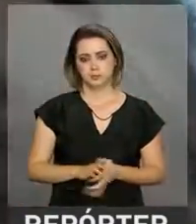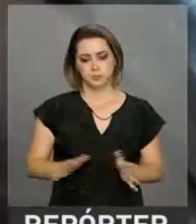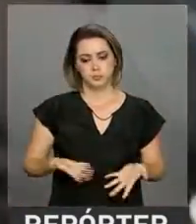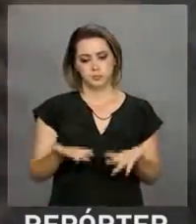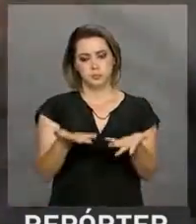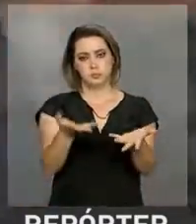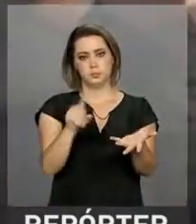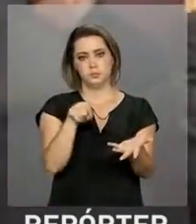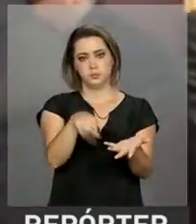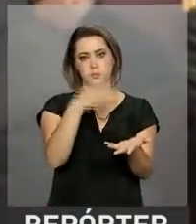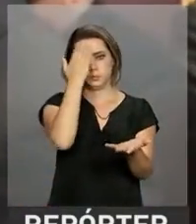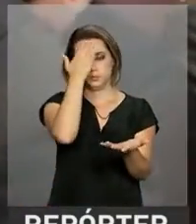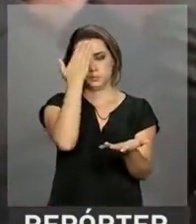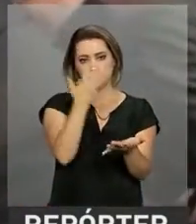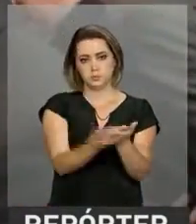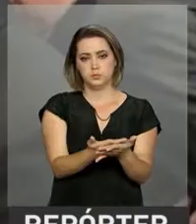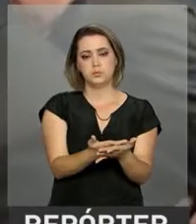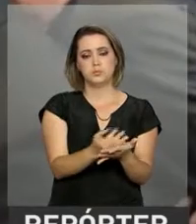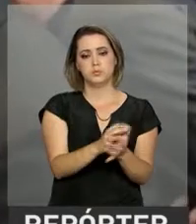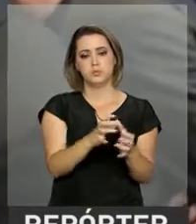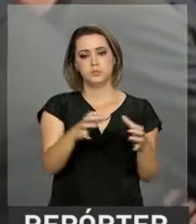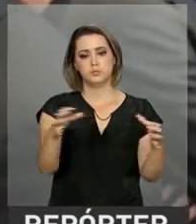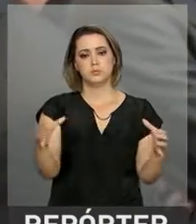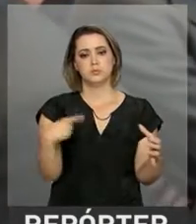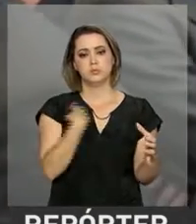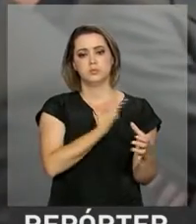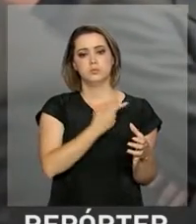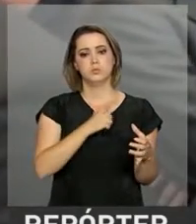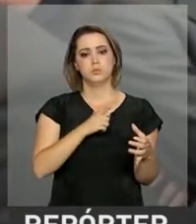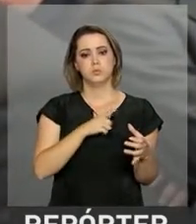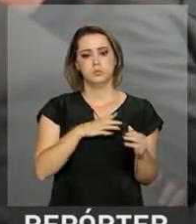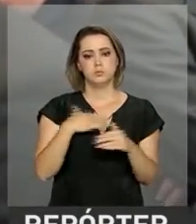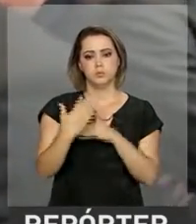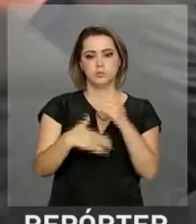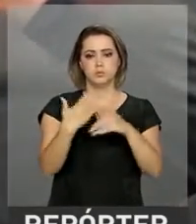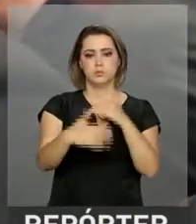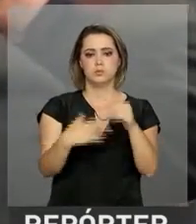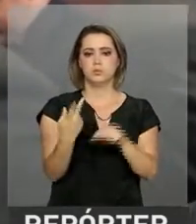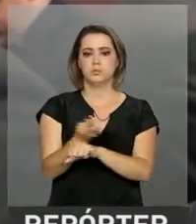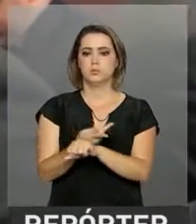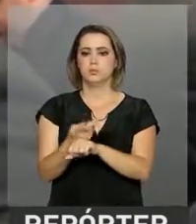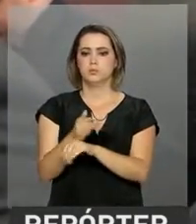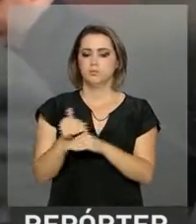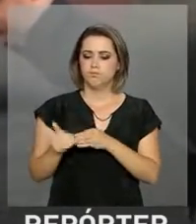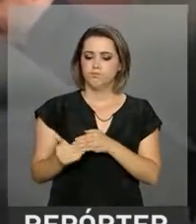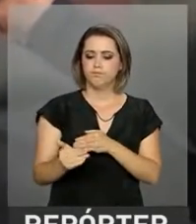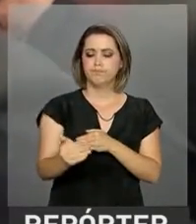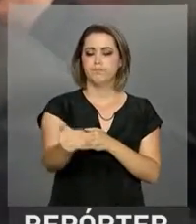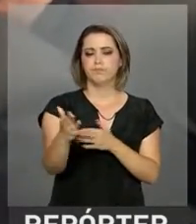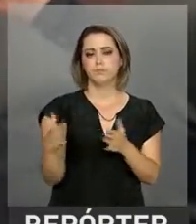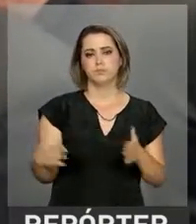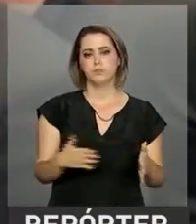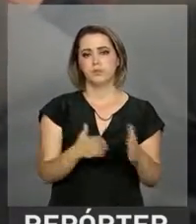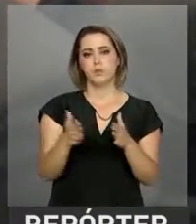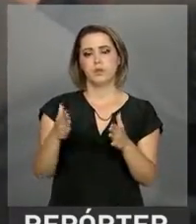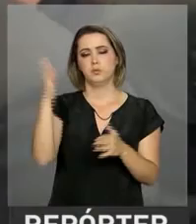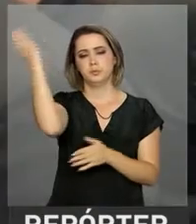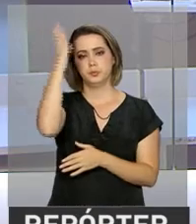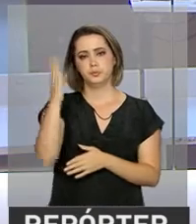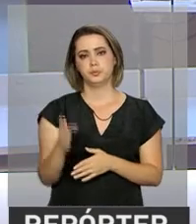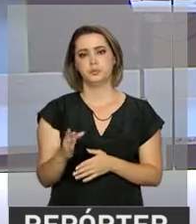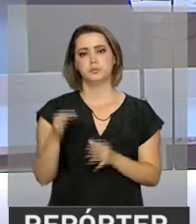gera uma confiança muito grande de que nós temos que continuar perseguindo esse mesmo caminho para colocar o Brasil nos